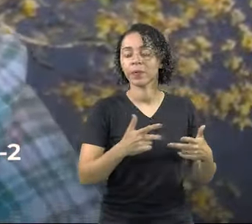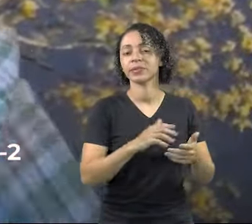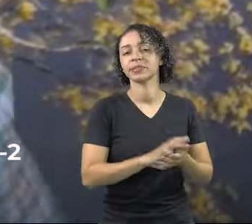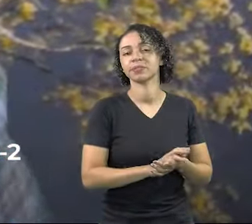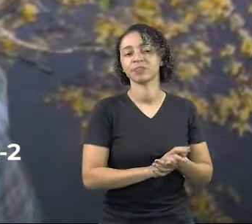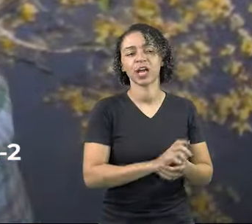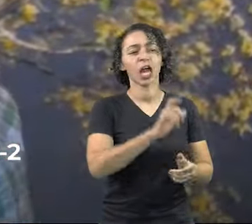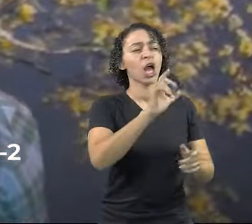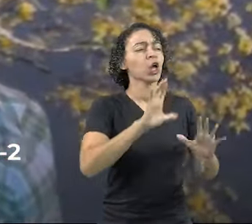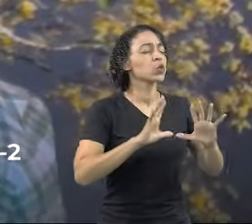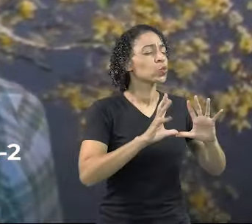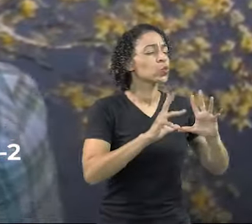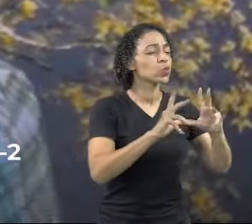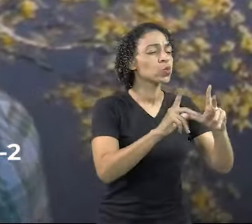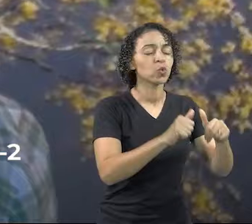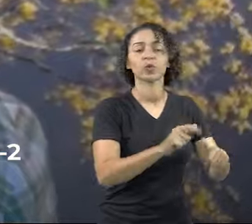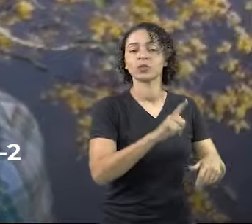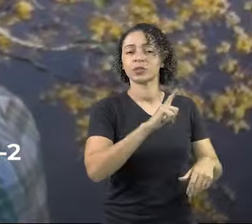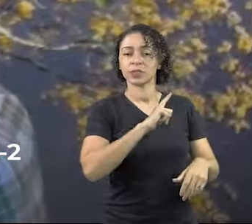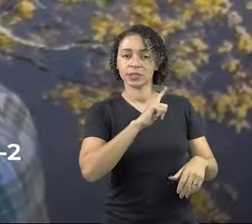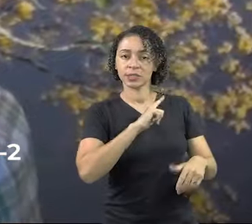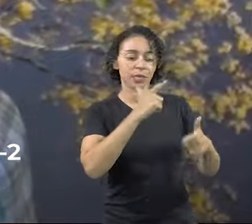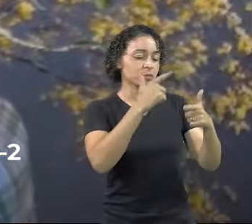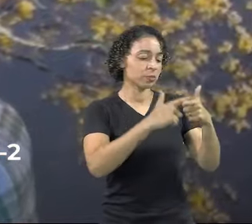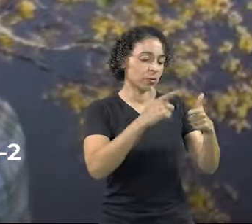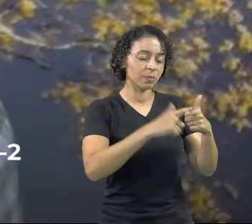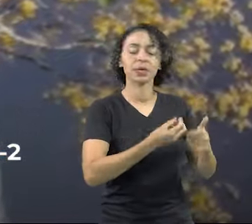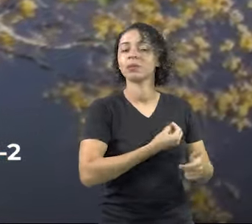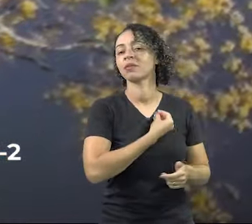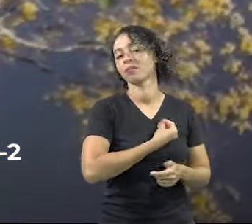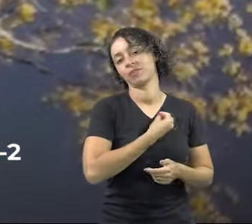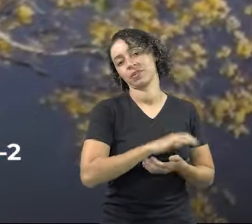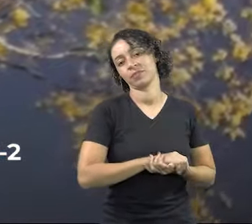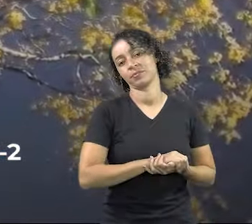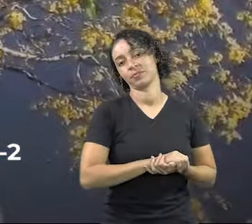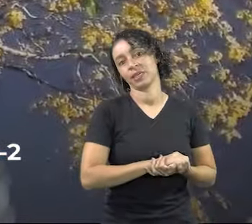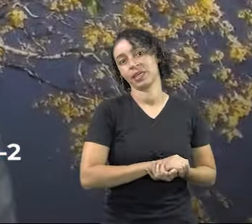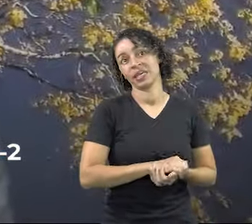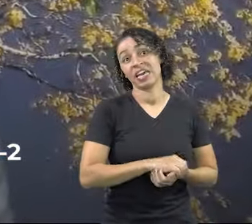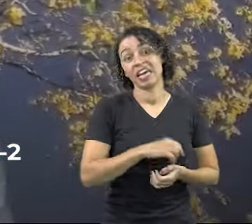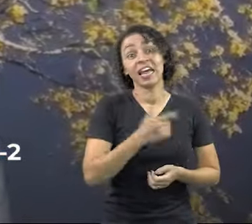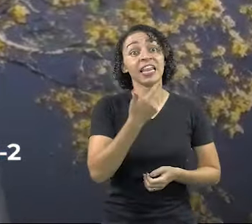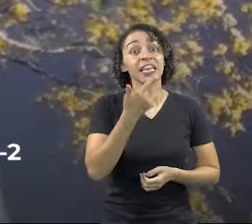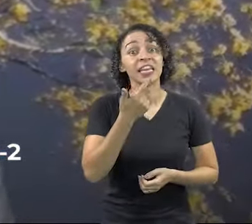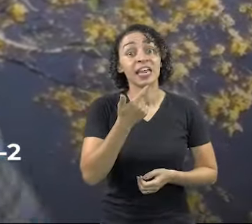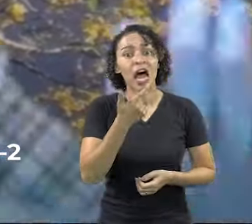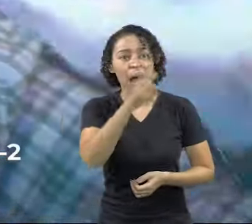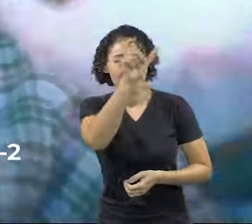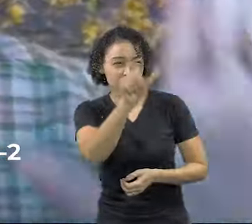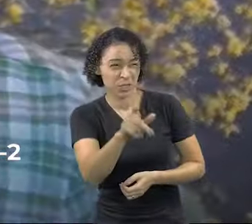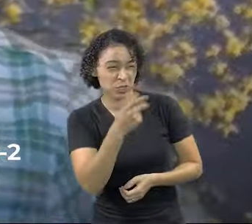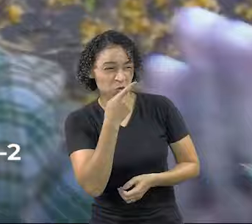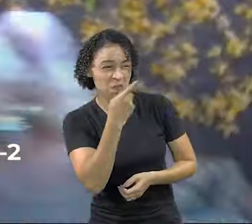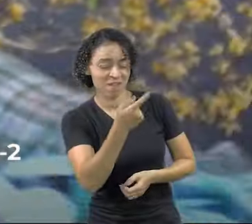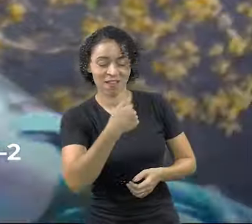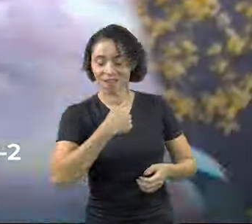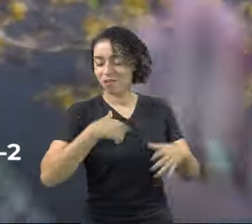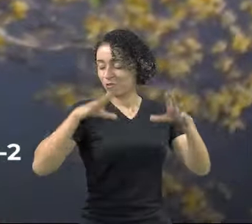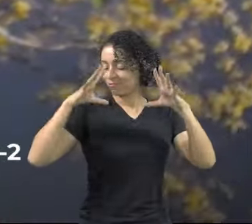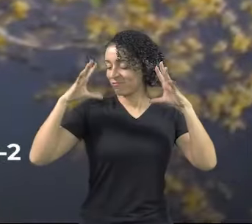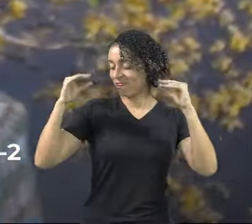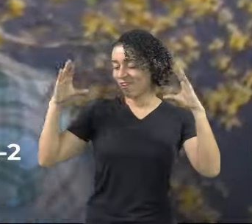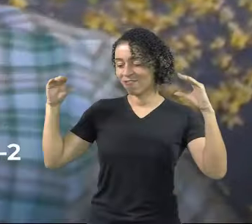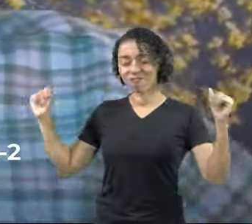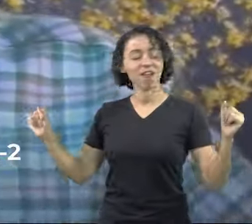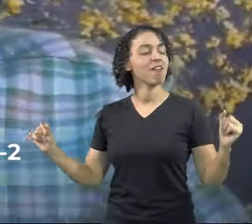é Todos nós temos um espinho na carne não tem um sequer que pode dizer não para mim tá